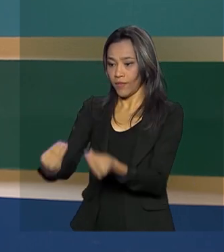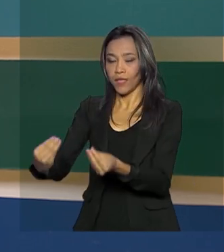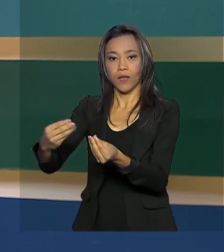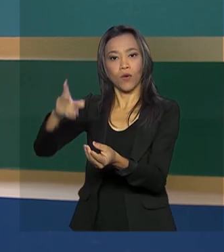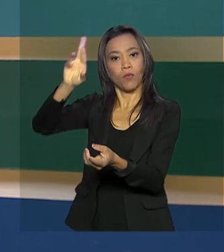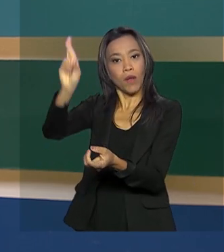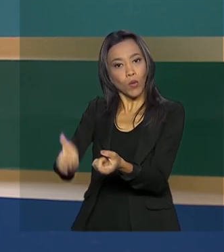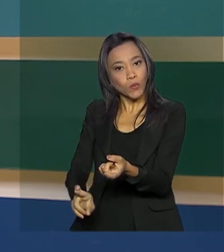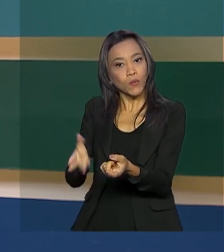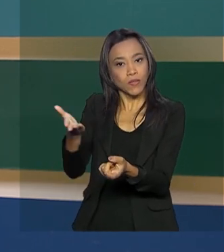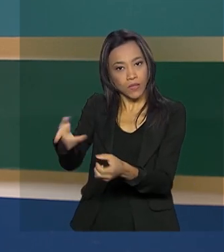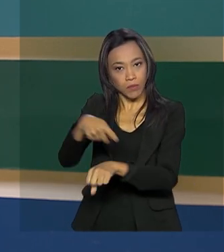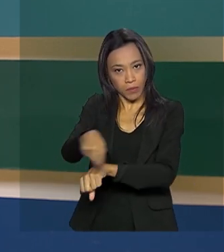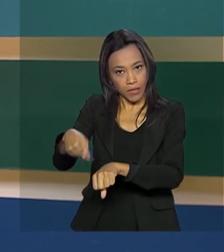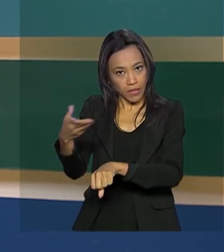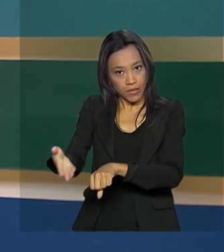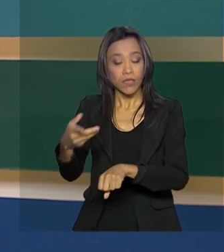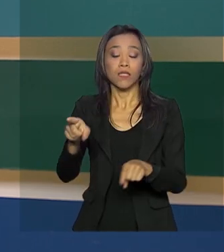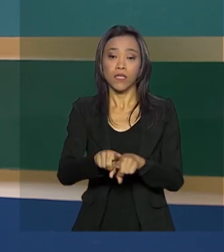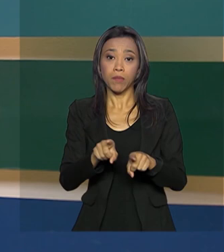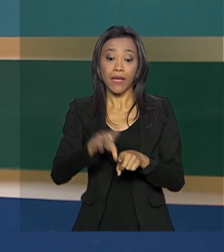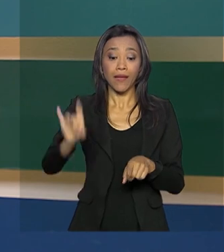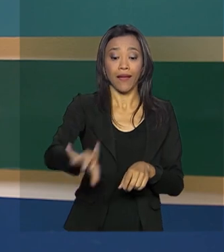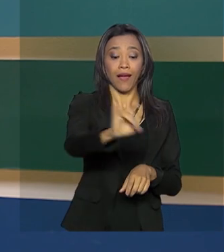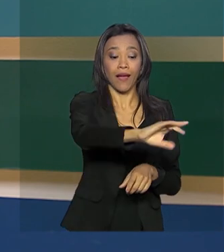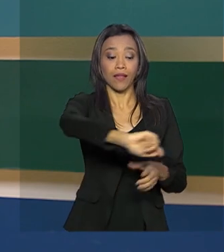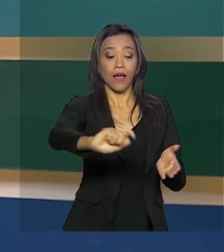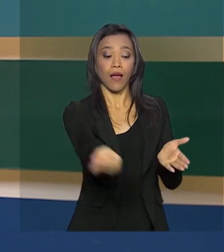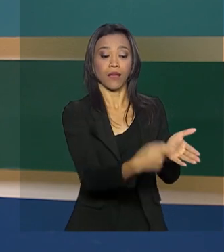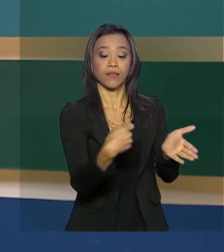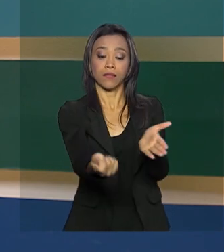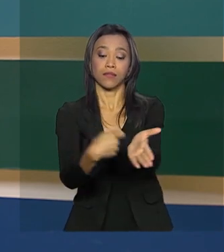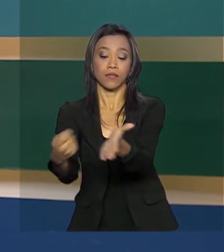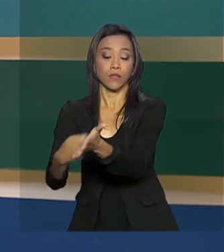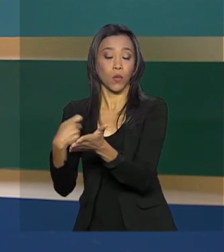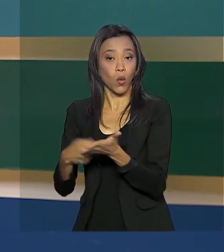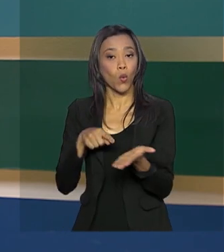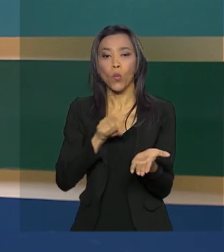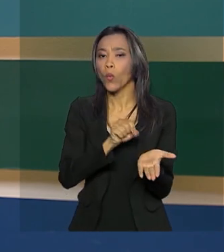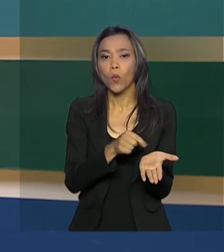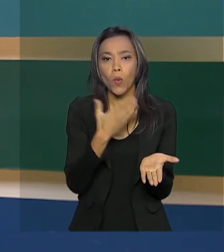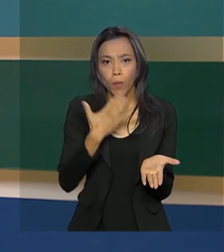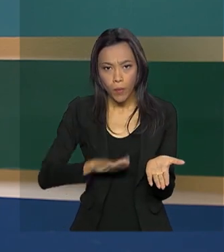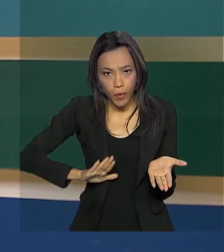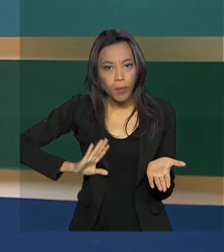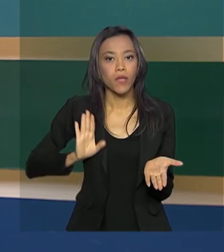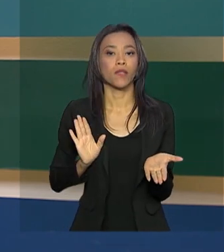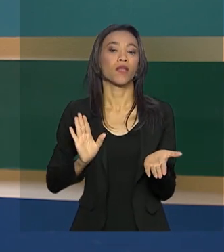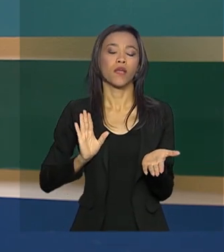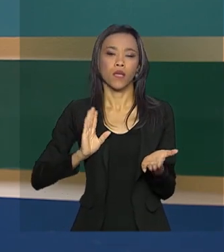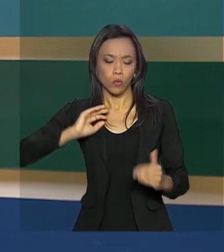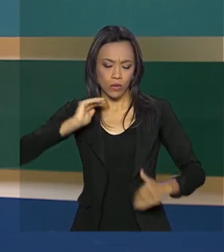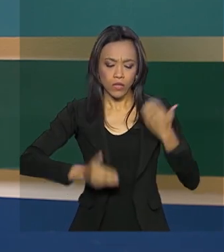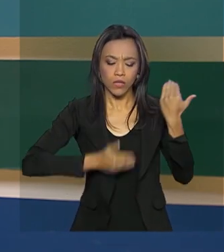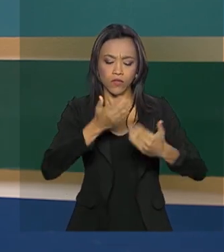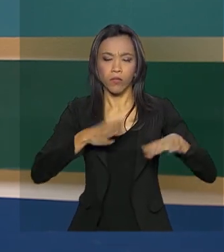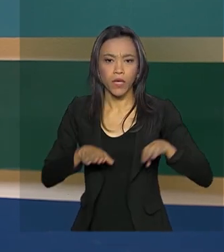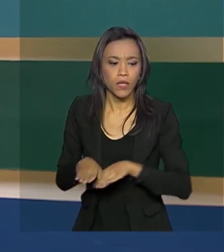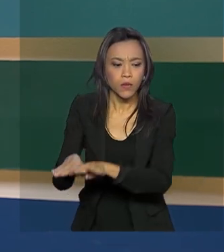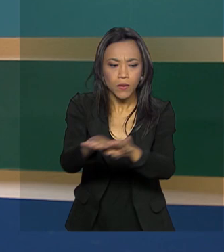participantes também assinaram uma declaração conjunta em que se comprometem com o desenvolvimento equilibrado